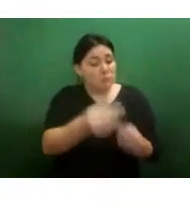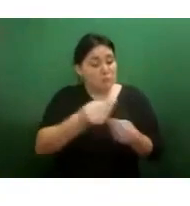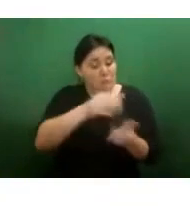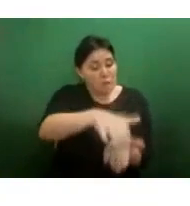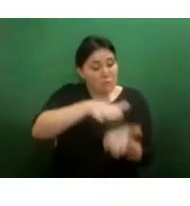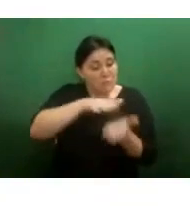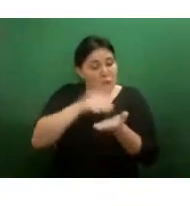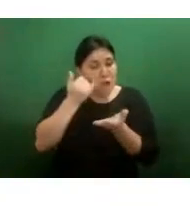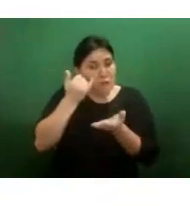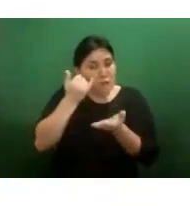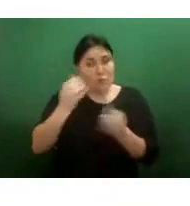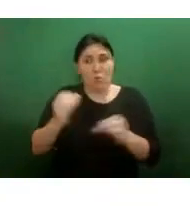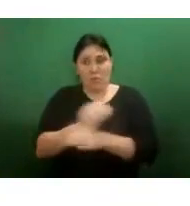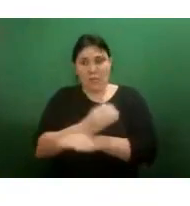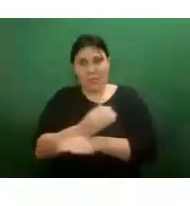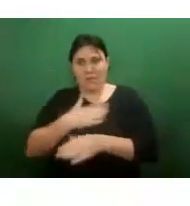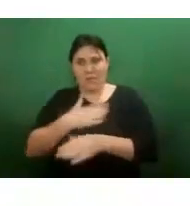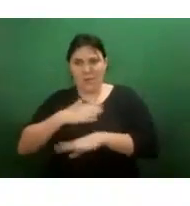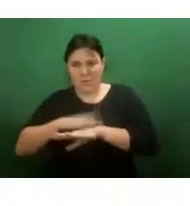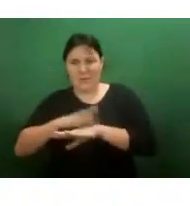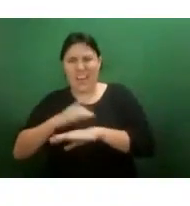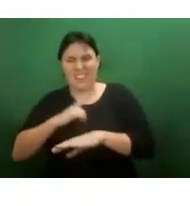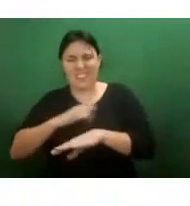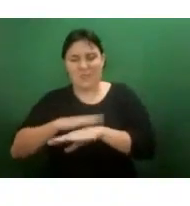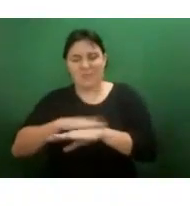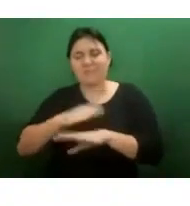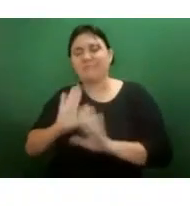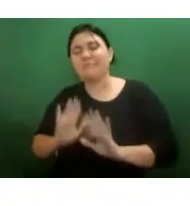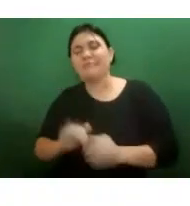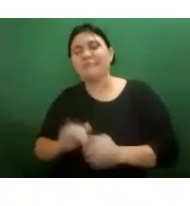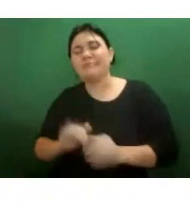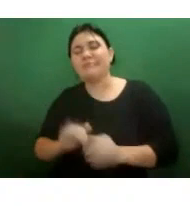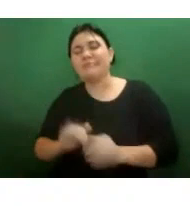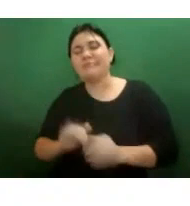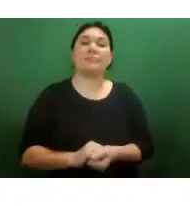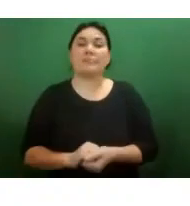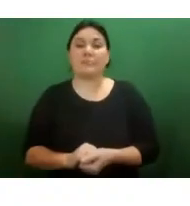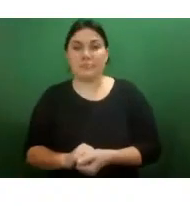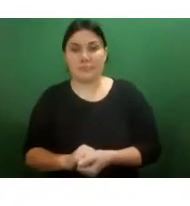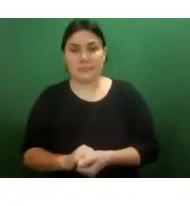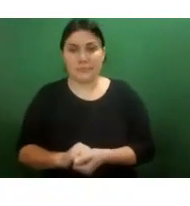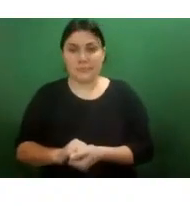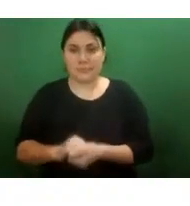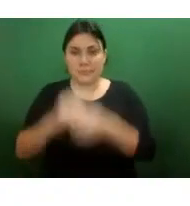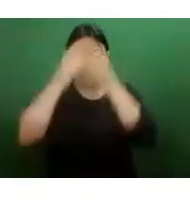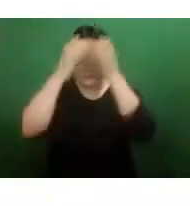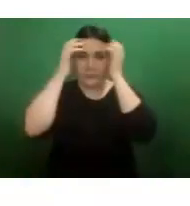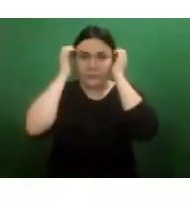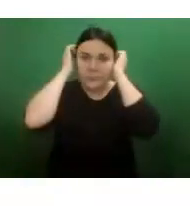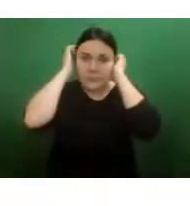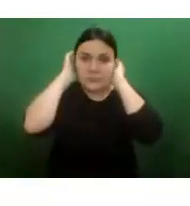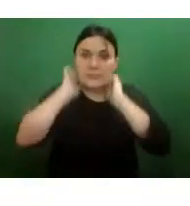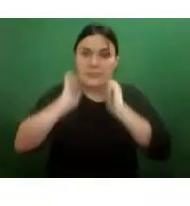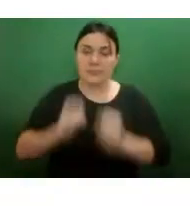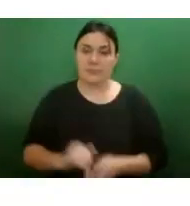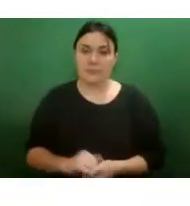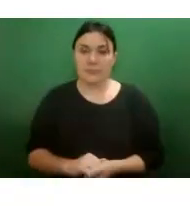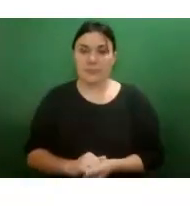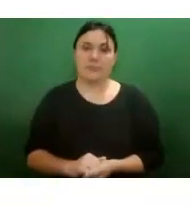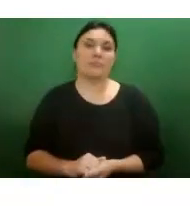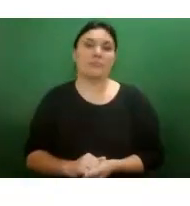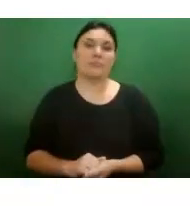Como é que está o meu tempo? Não, ainda tenho bastante tempo. Tá tranquilo o teu tempo, Lívia. Está Pode passar tranquilo, né? tranquilo. Então, tá bom. Eu